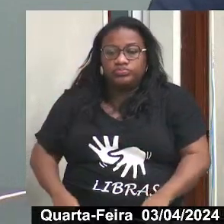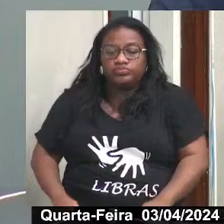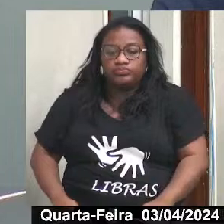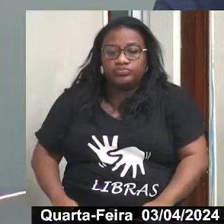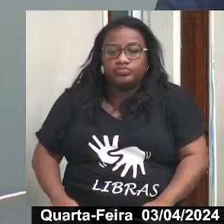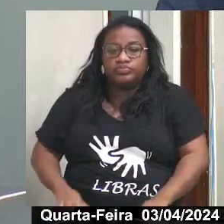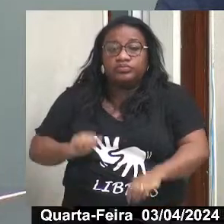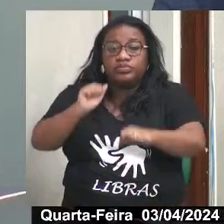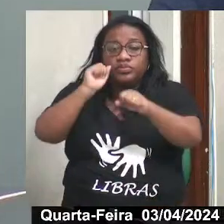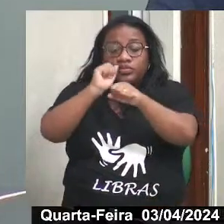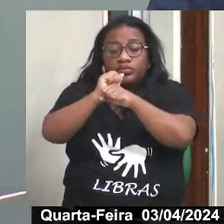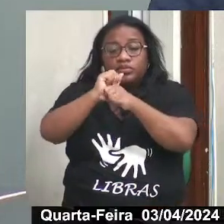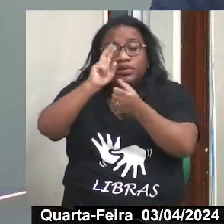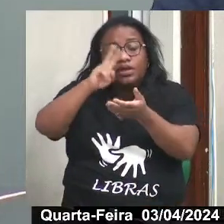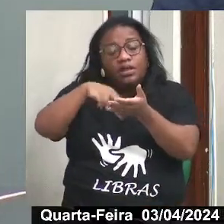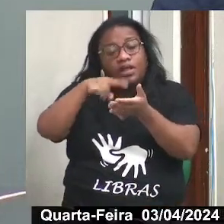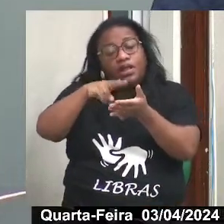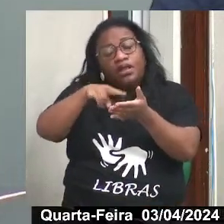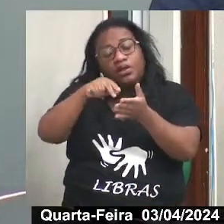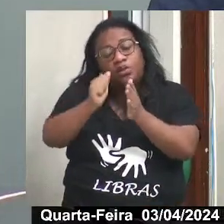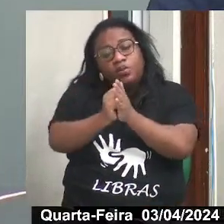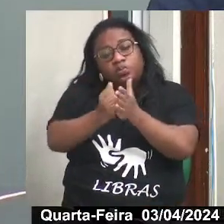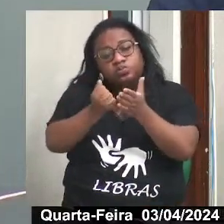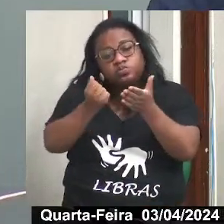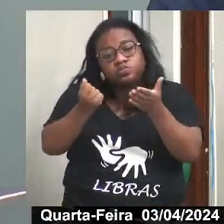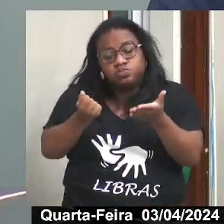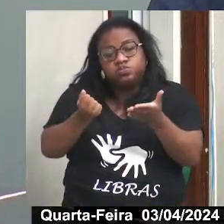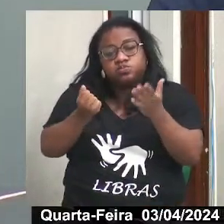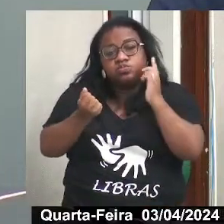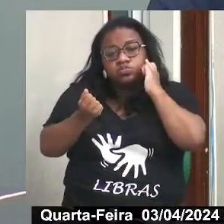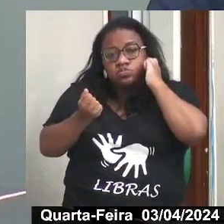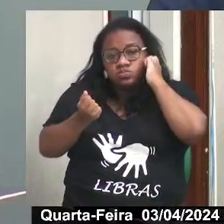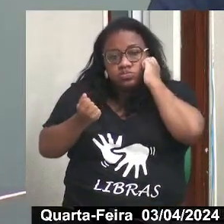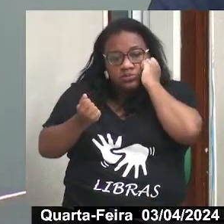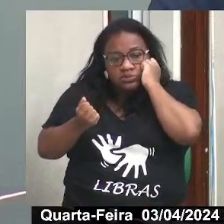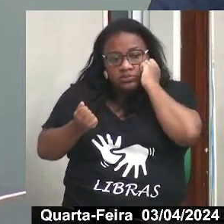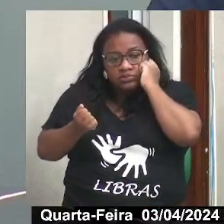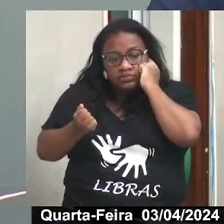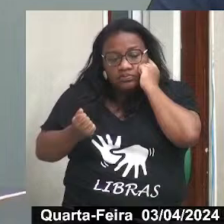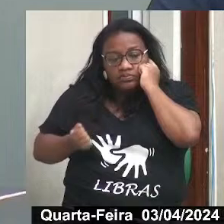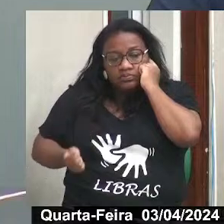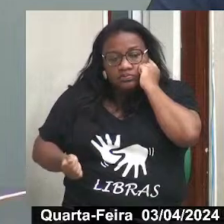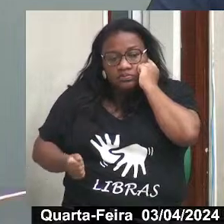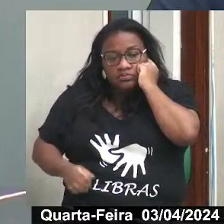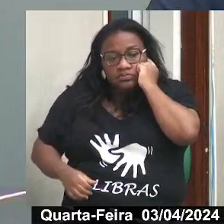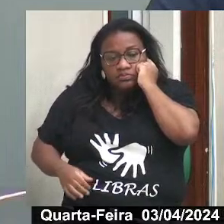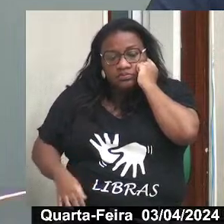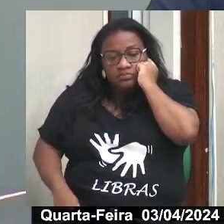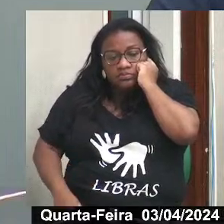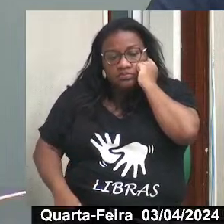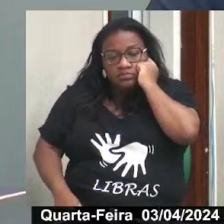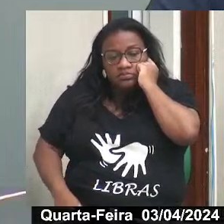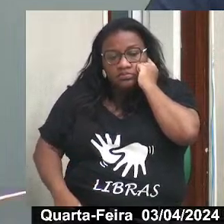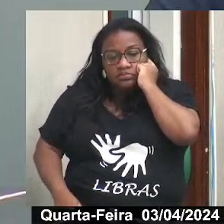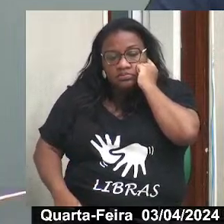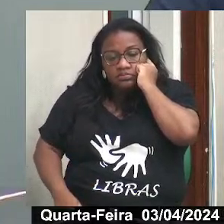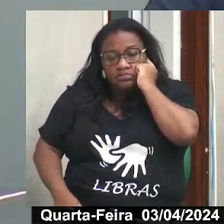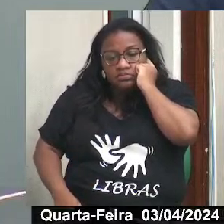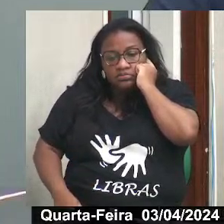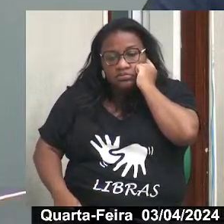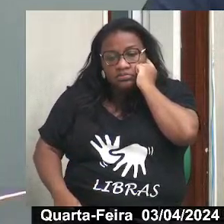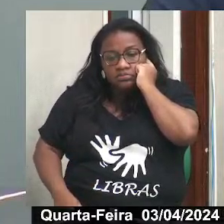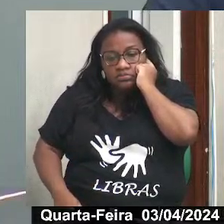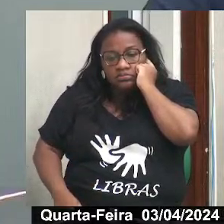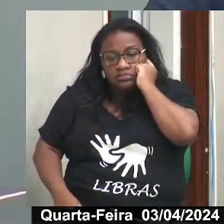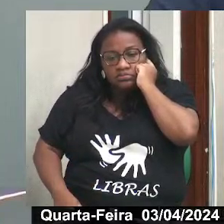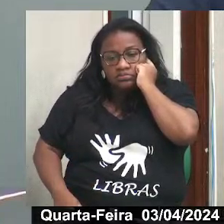8ª sessão ordinária do decorrente ano. Solicitou ao vereador senhor Renato Luiz Costa Barbosa que procedesse à leitura de um trecho da Bíblia. Após o senhor presidente,